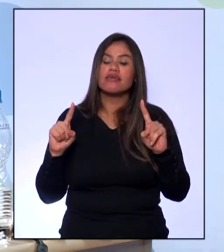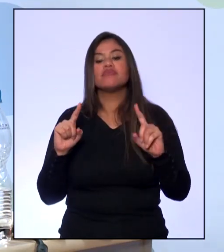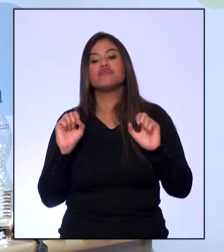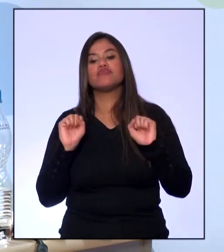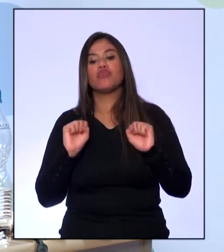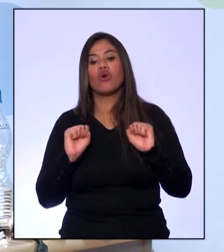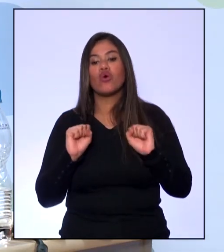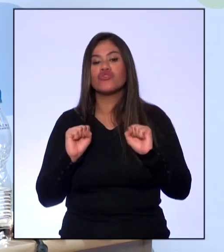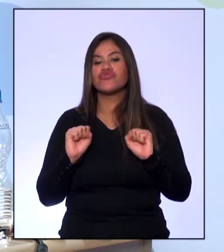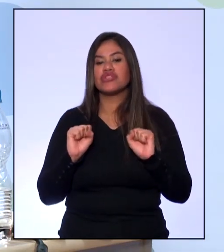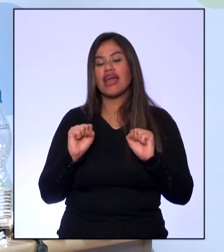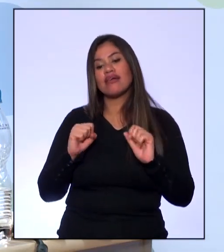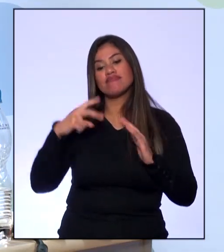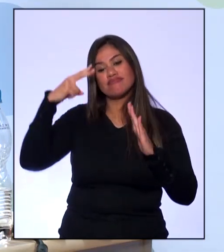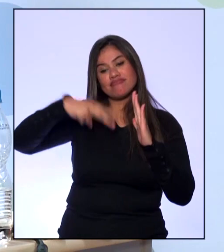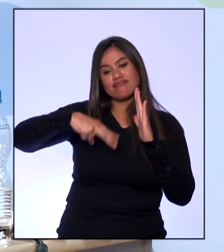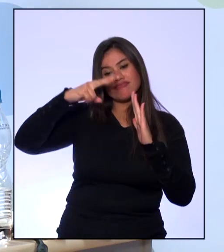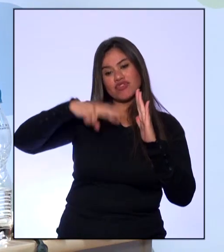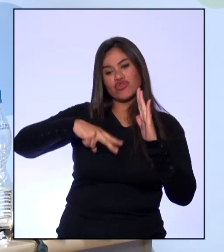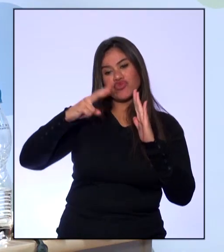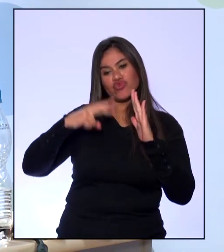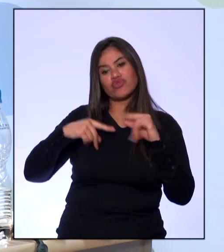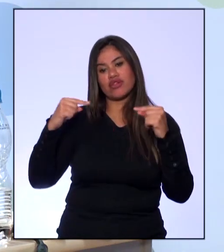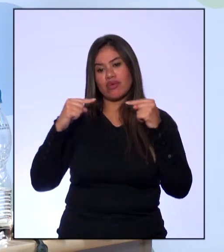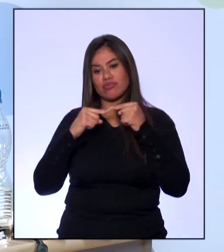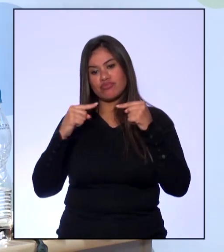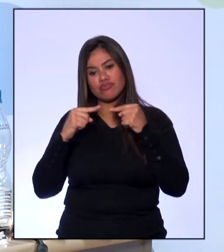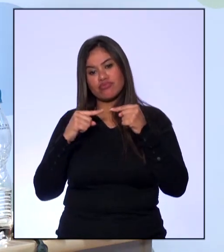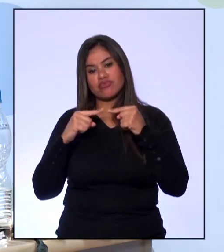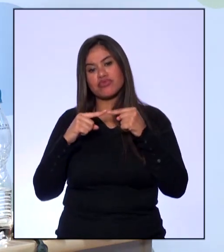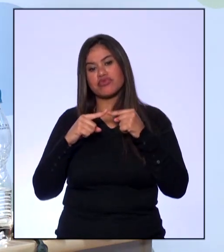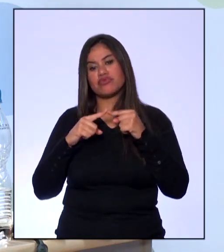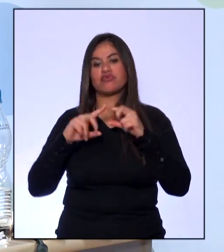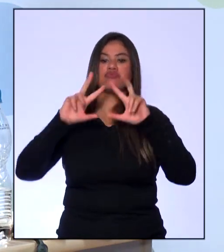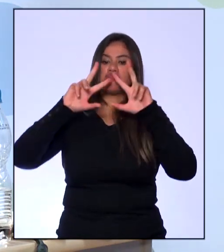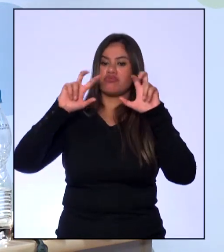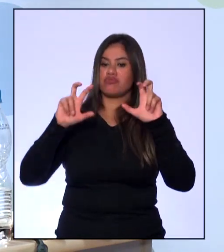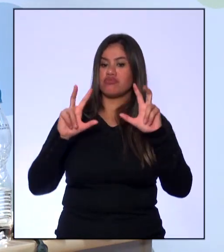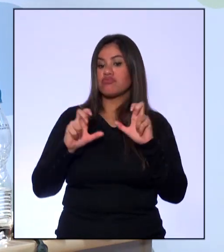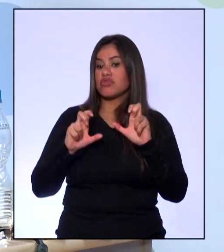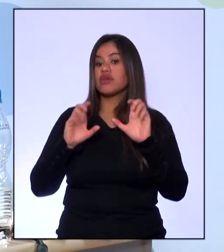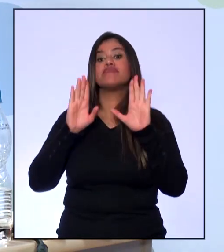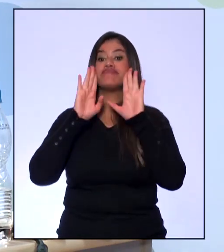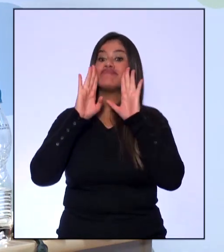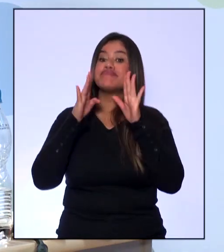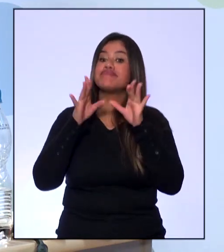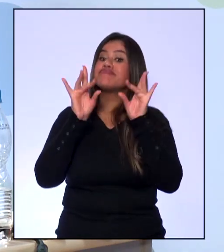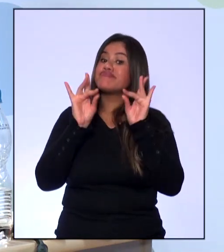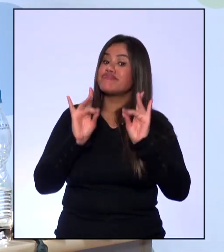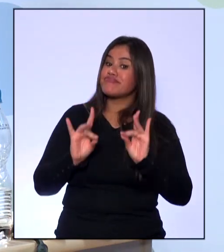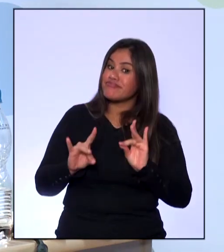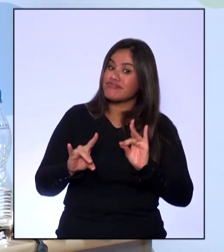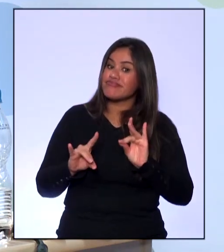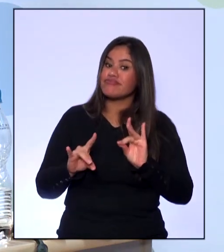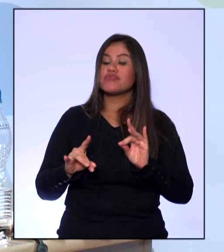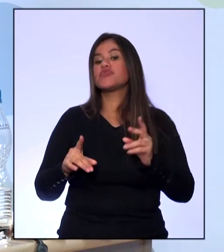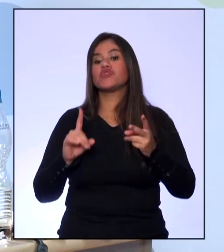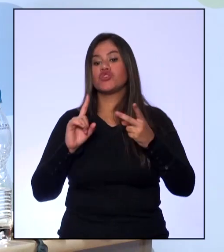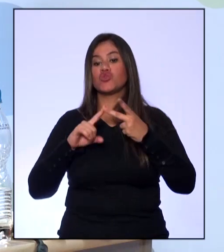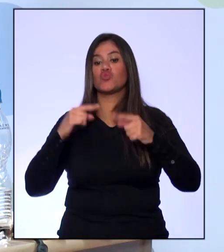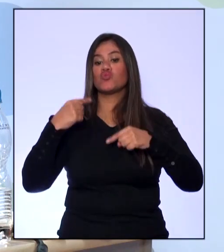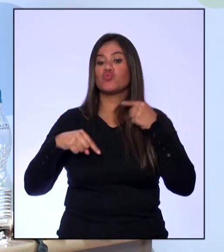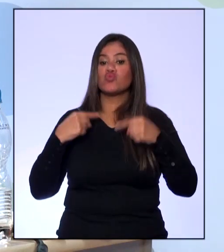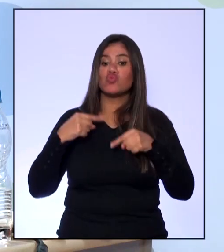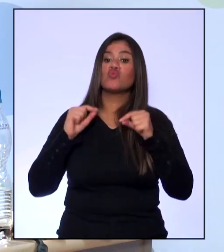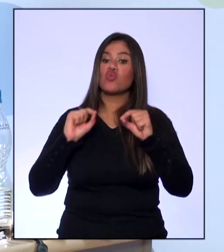nossa dramatização aqui foi bem clara. Eles estão falando de um assunto específico, vocês vão falar no que eles divergem e como